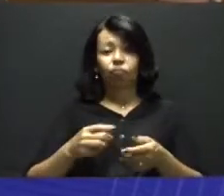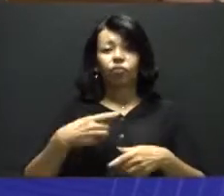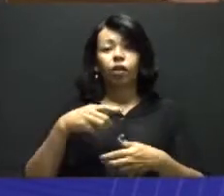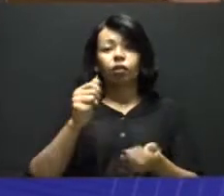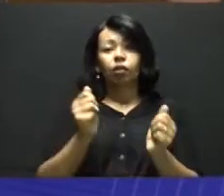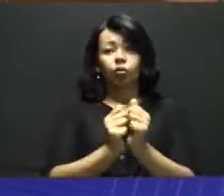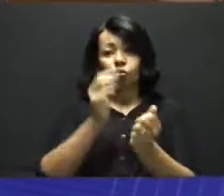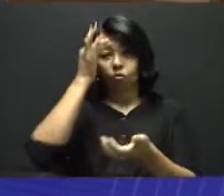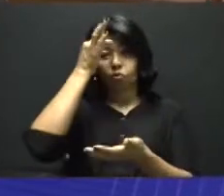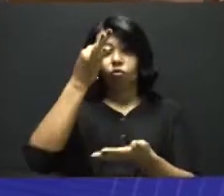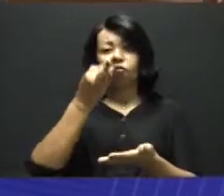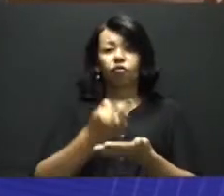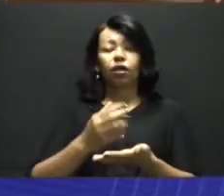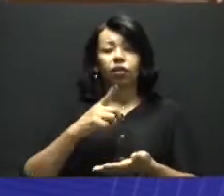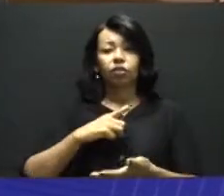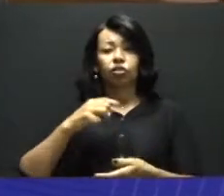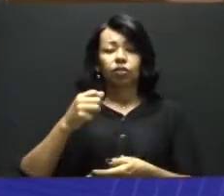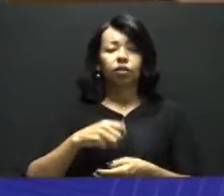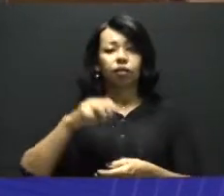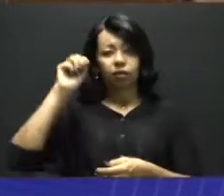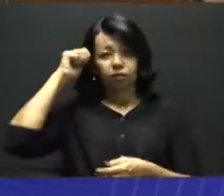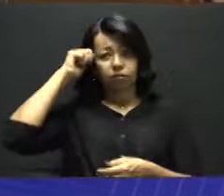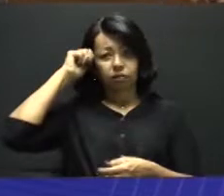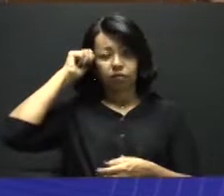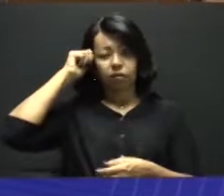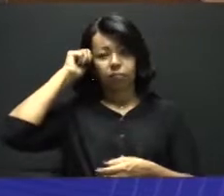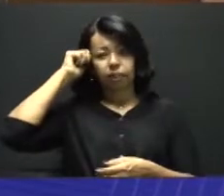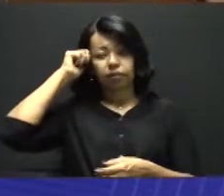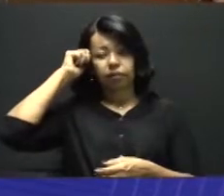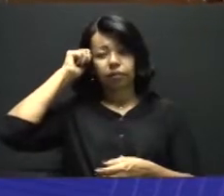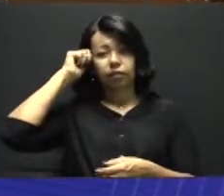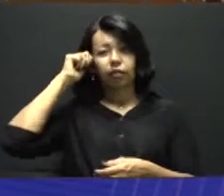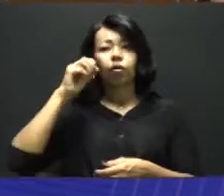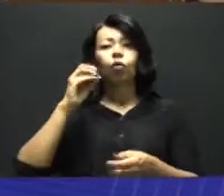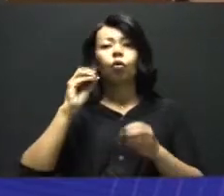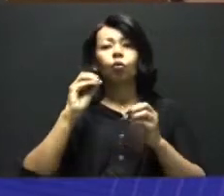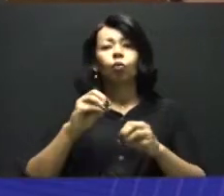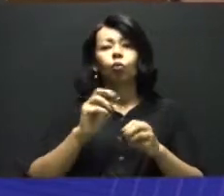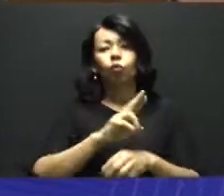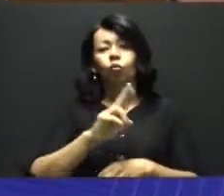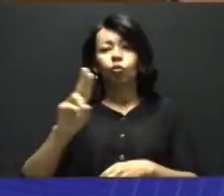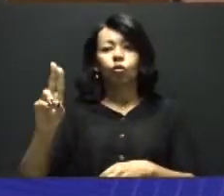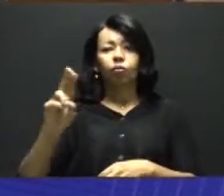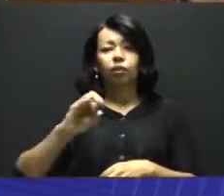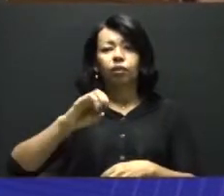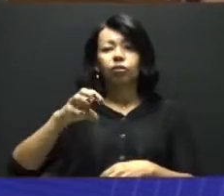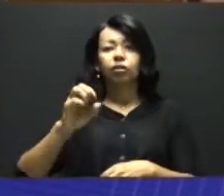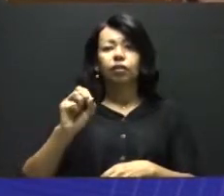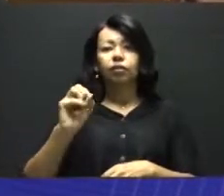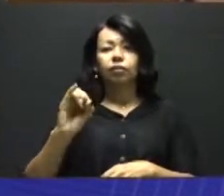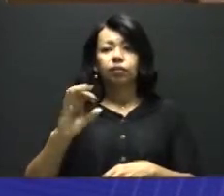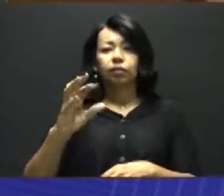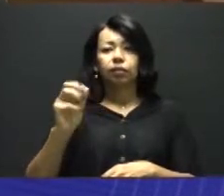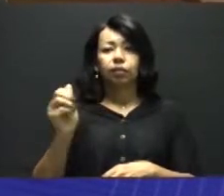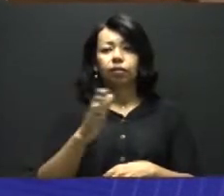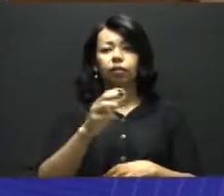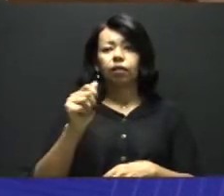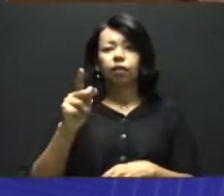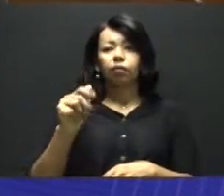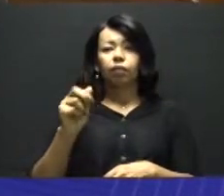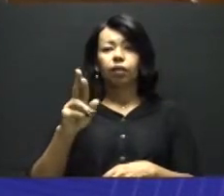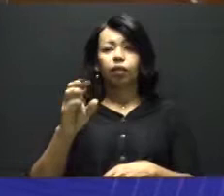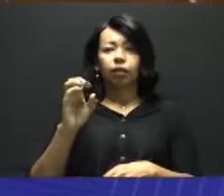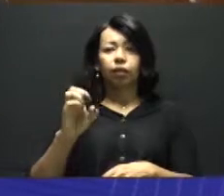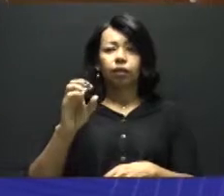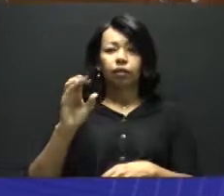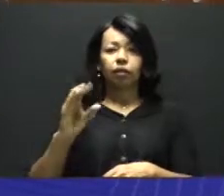são raimundo tinha em nossa senhora aparecida registrou o nome da filha como jéssica aparecida além dela acompanha a